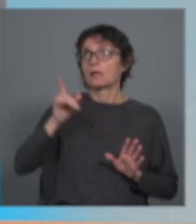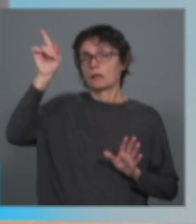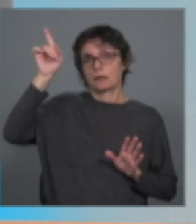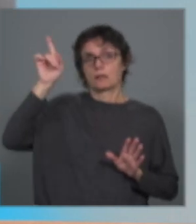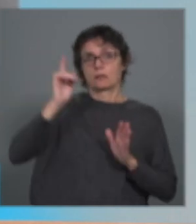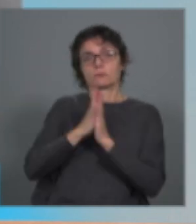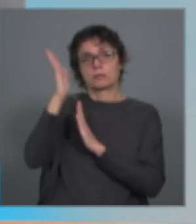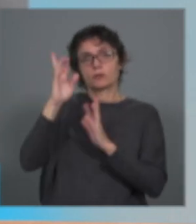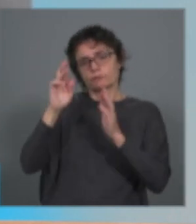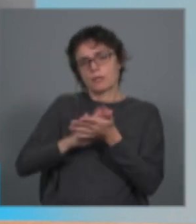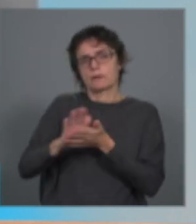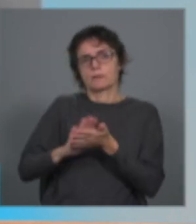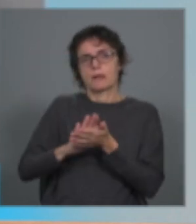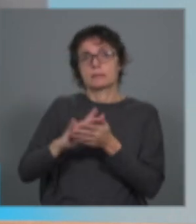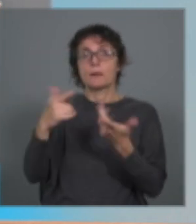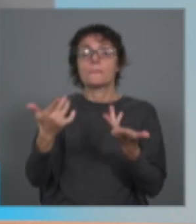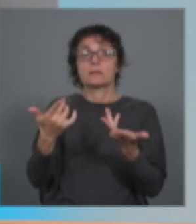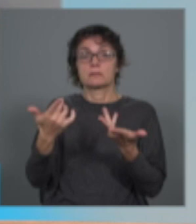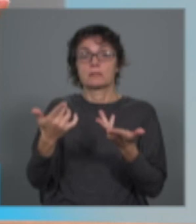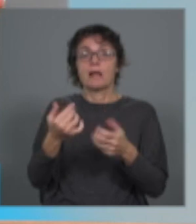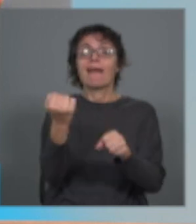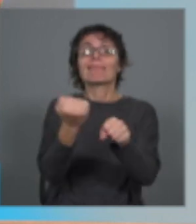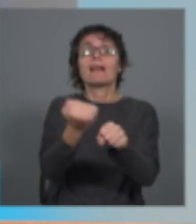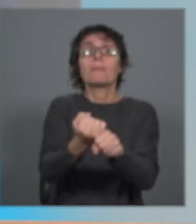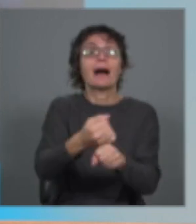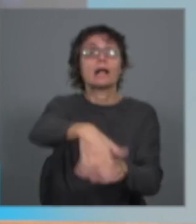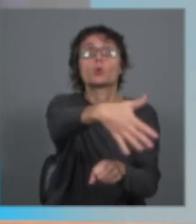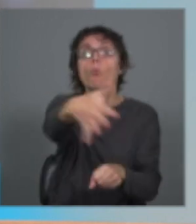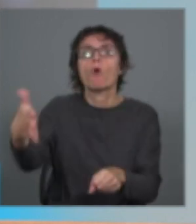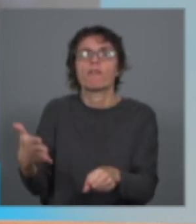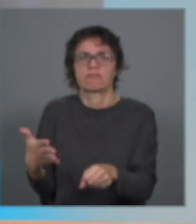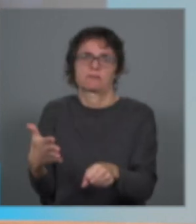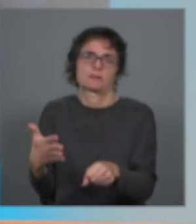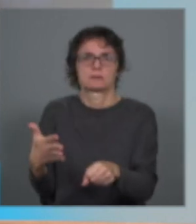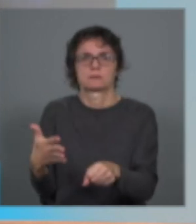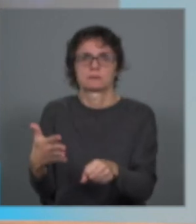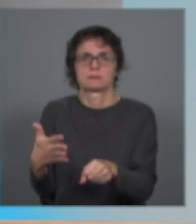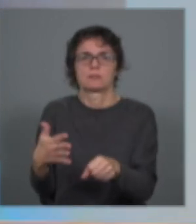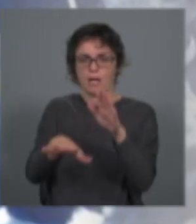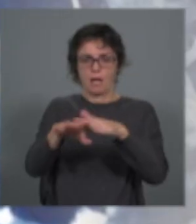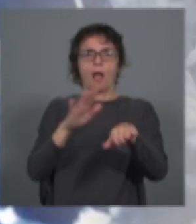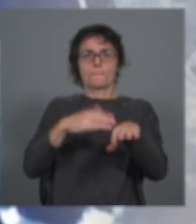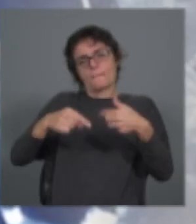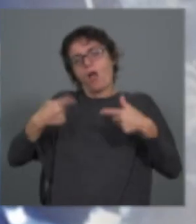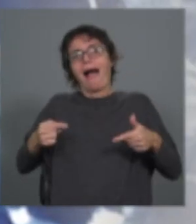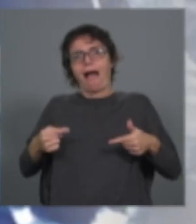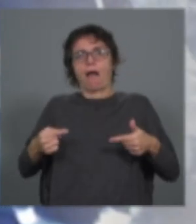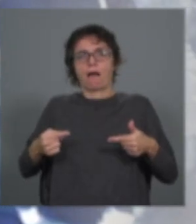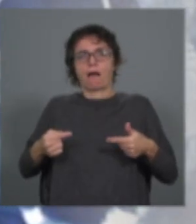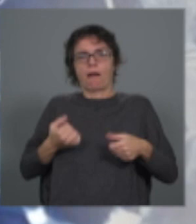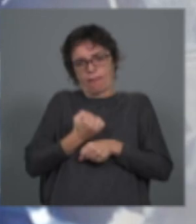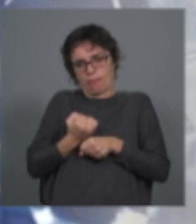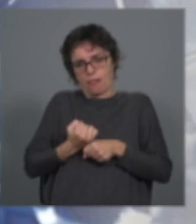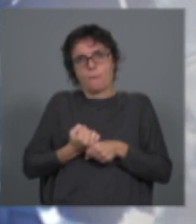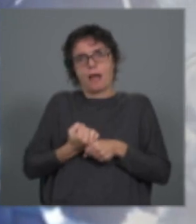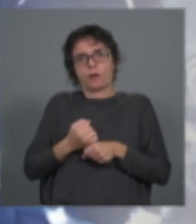é? Bem, as mãozinhas para trabalhar são um fundamento extraordinário e é por isso é que nós não podemos voltar a ser confinados à força,